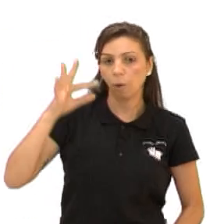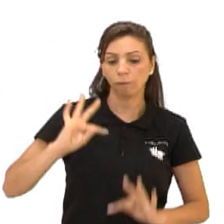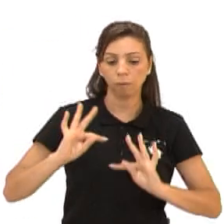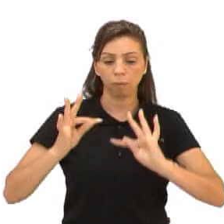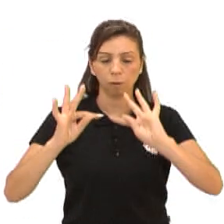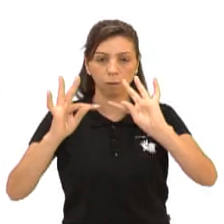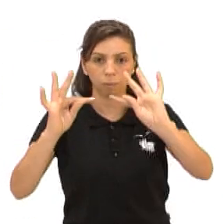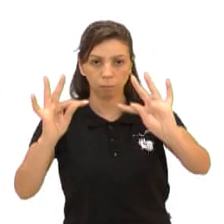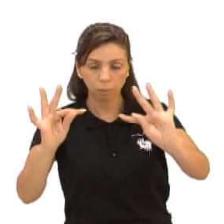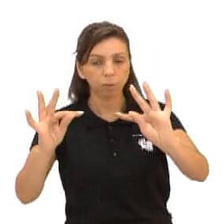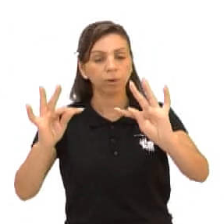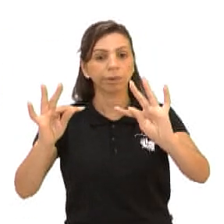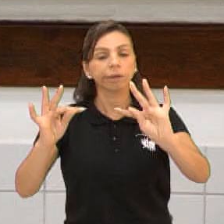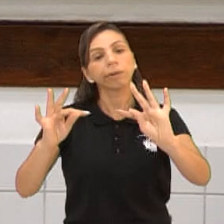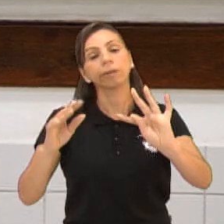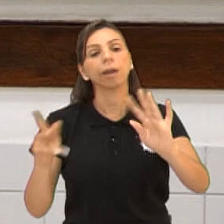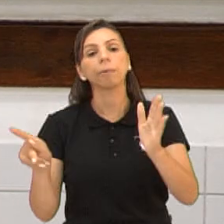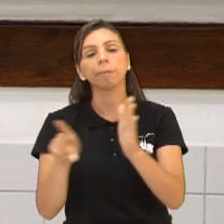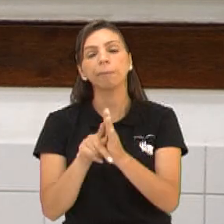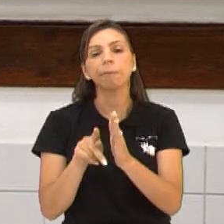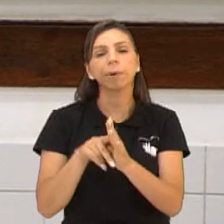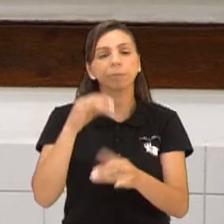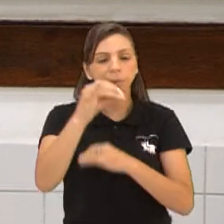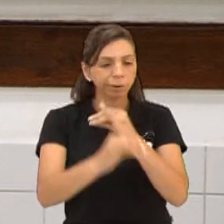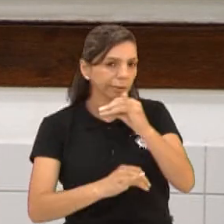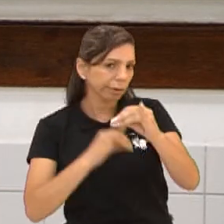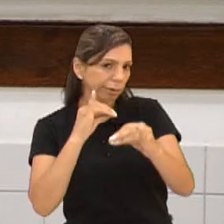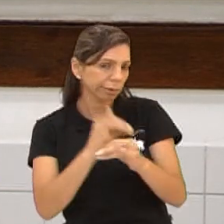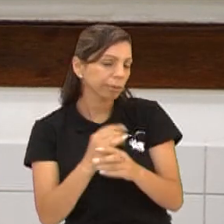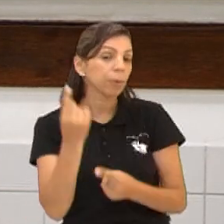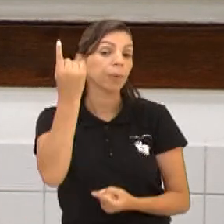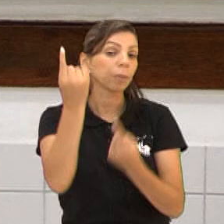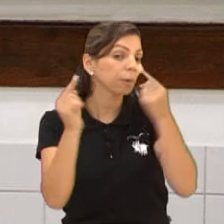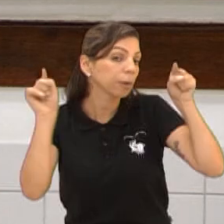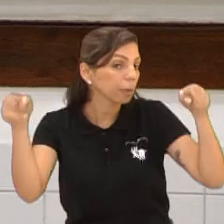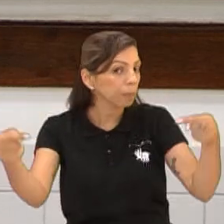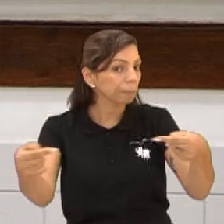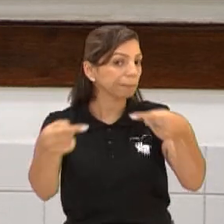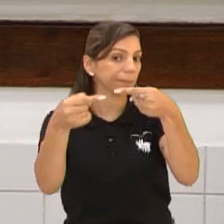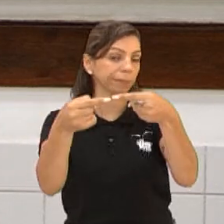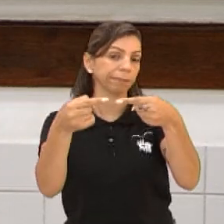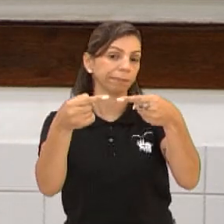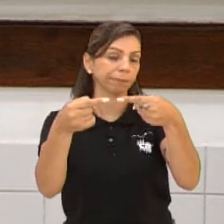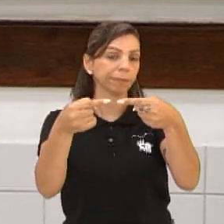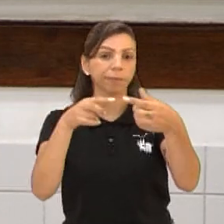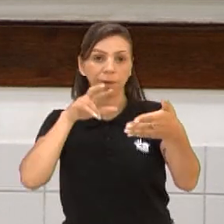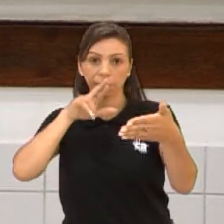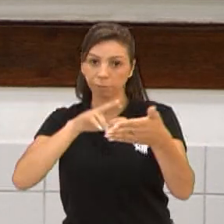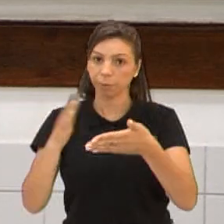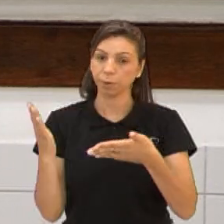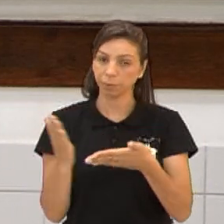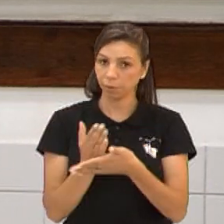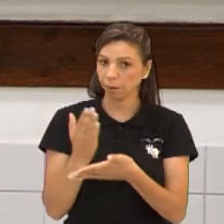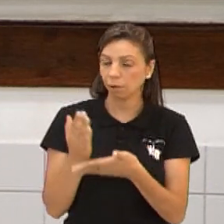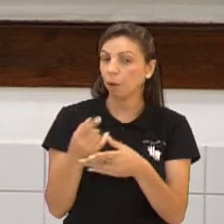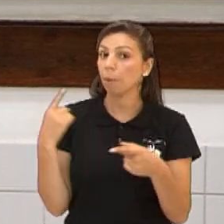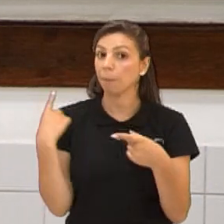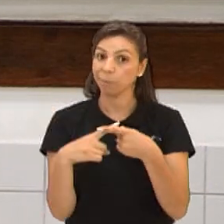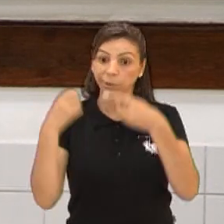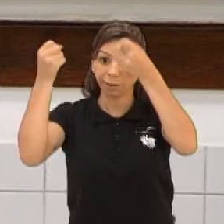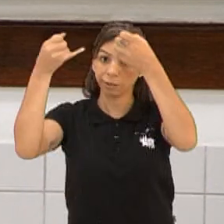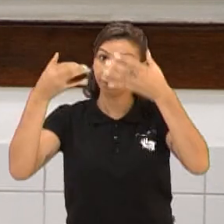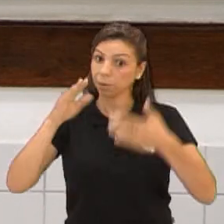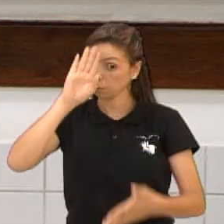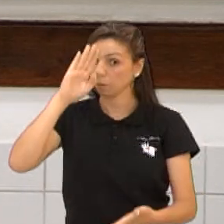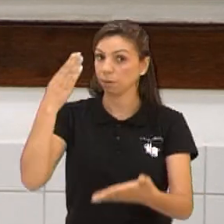tecnológica fruto da informatização Qual que você acha que a resposta correta marca aí no seu caderno diga porque